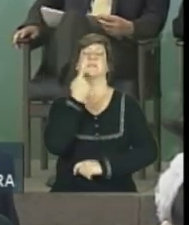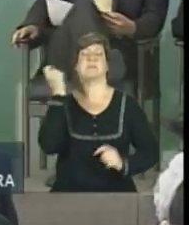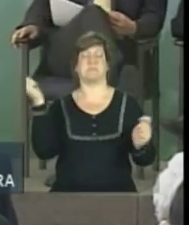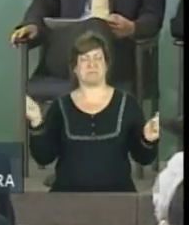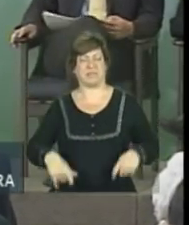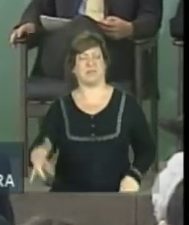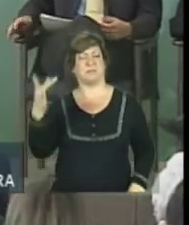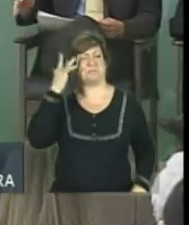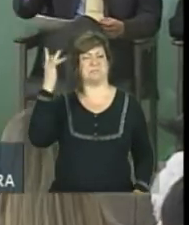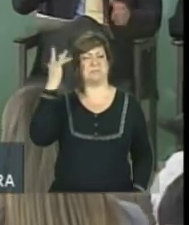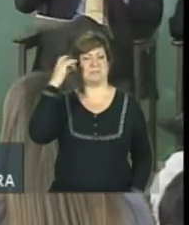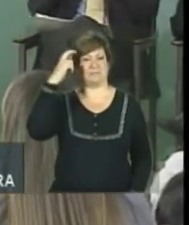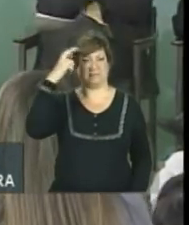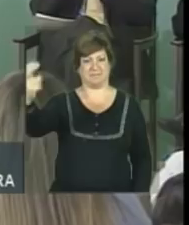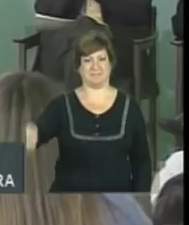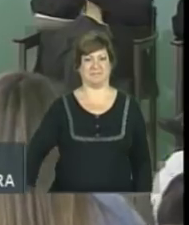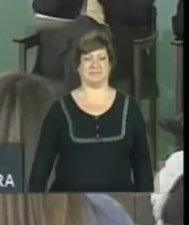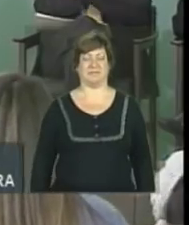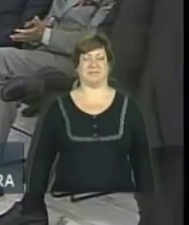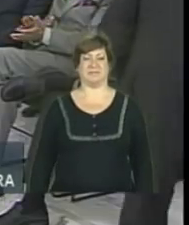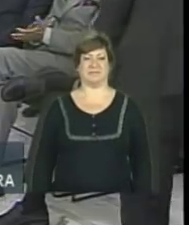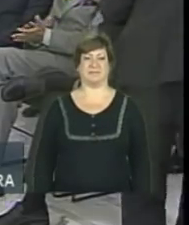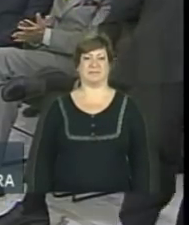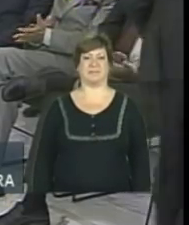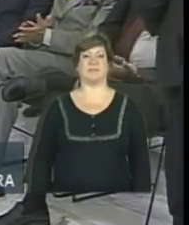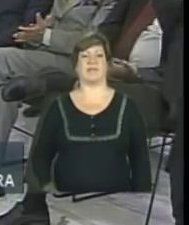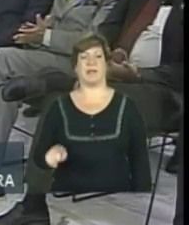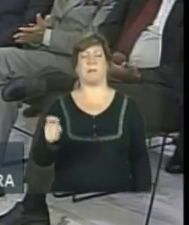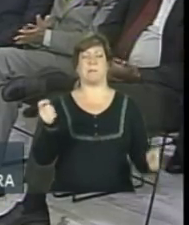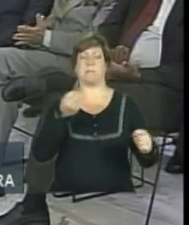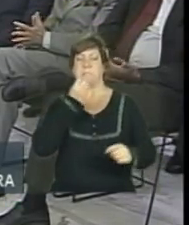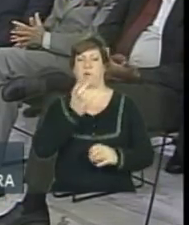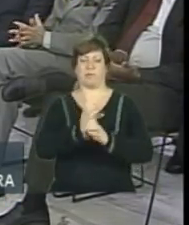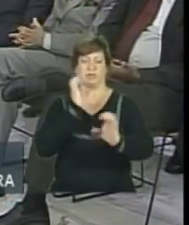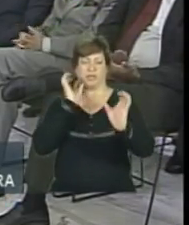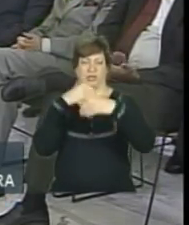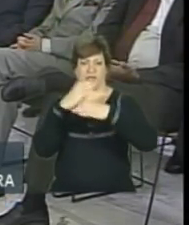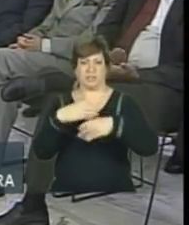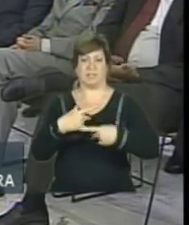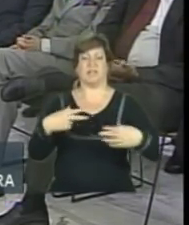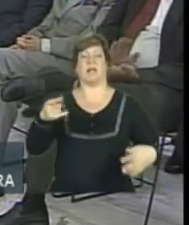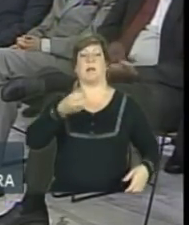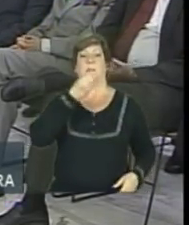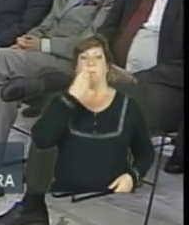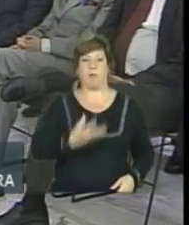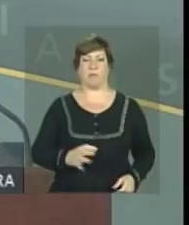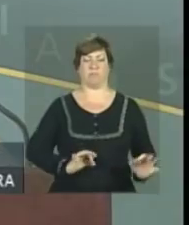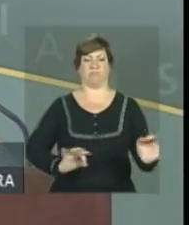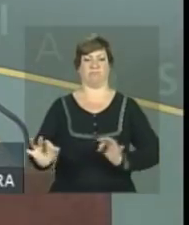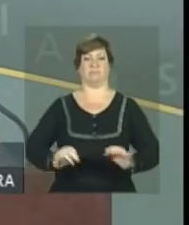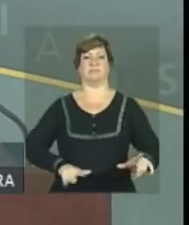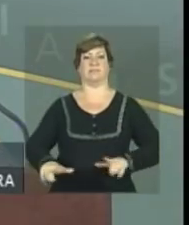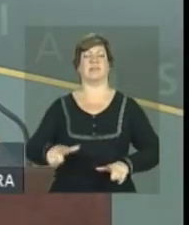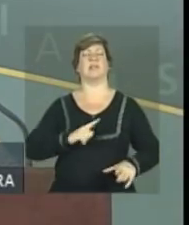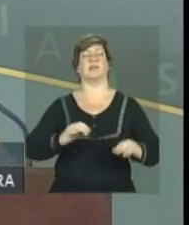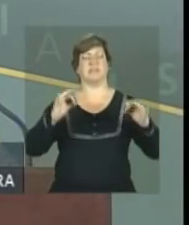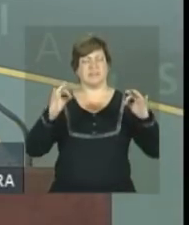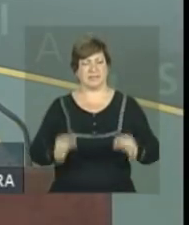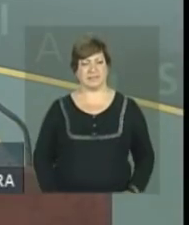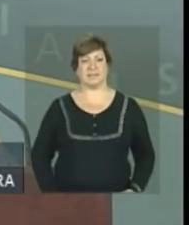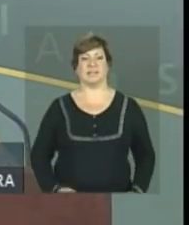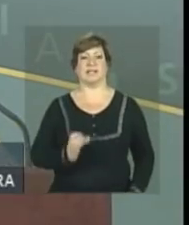Um grande especialista. Ele é um bom engenheiro, ele é um bom gestor. Tenho certeza